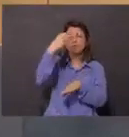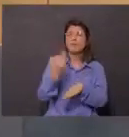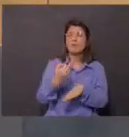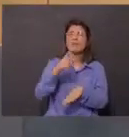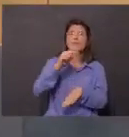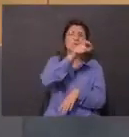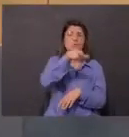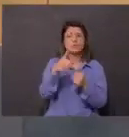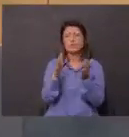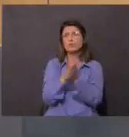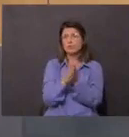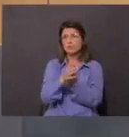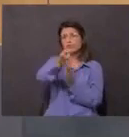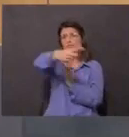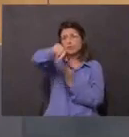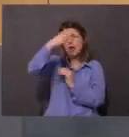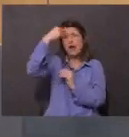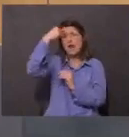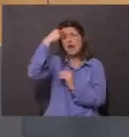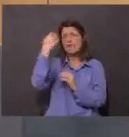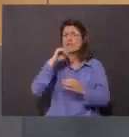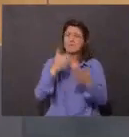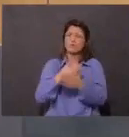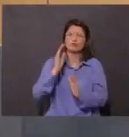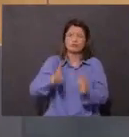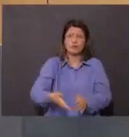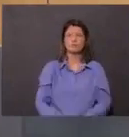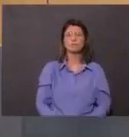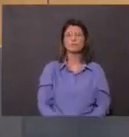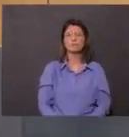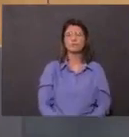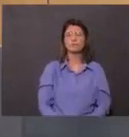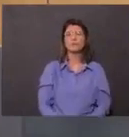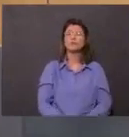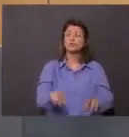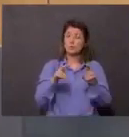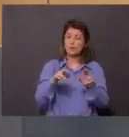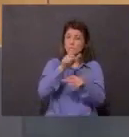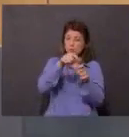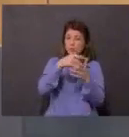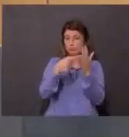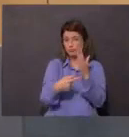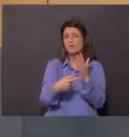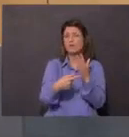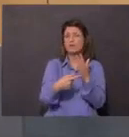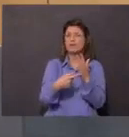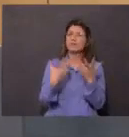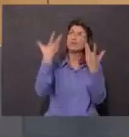todos aqueles que na vossa misericórdia partiram deste mundo. Admiti-os à luz da vossa